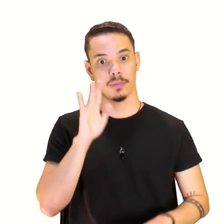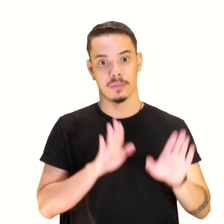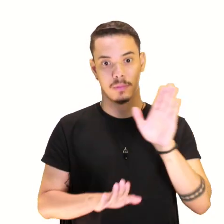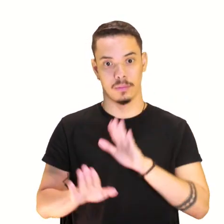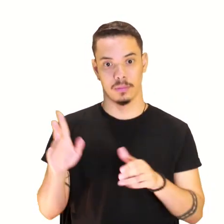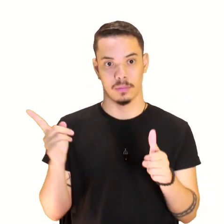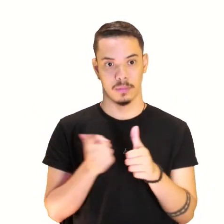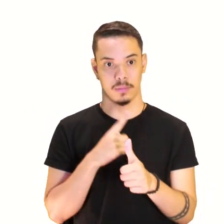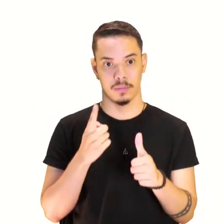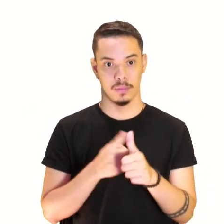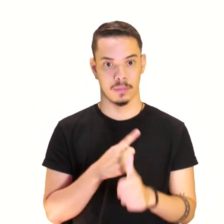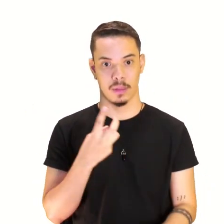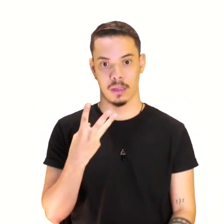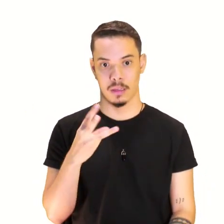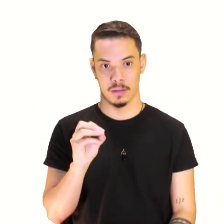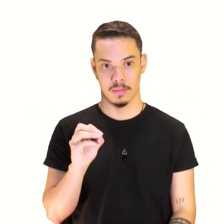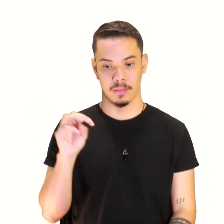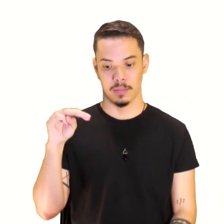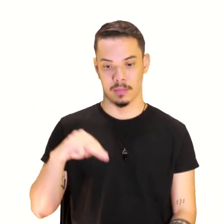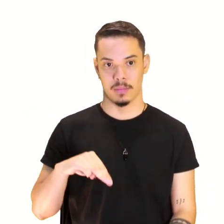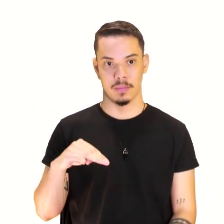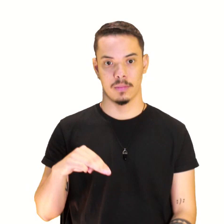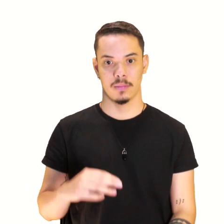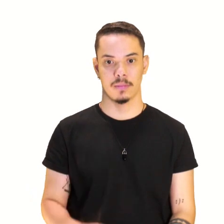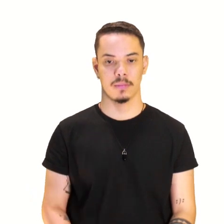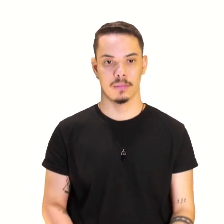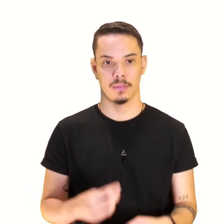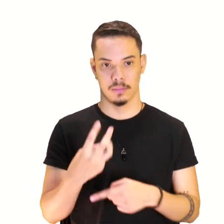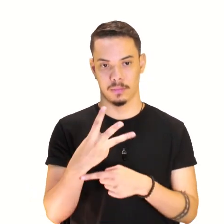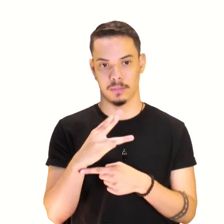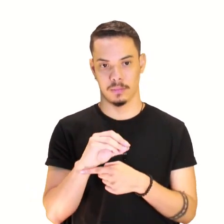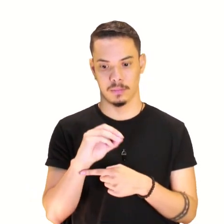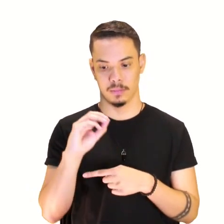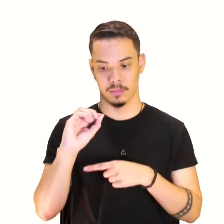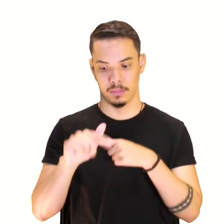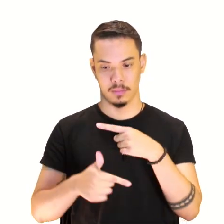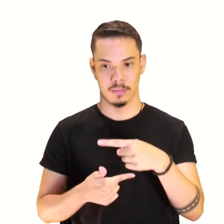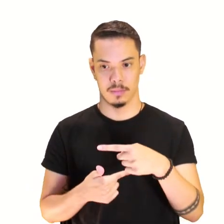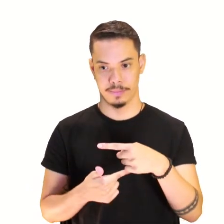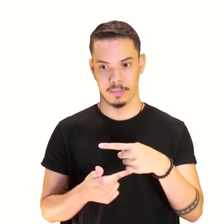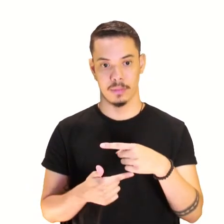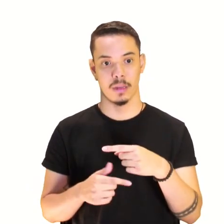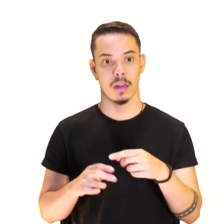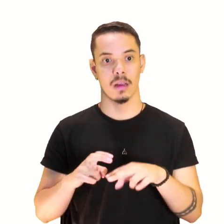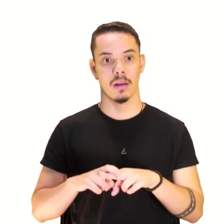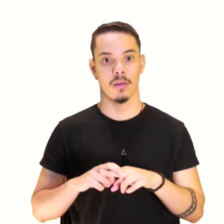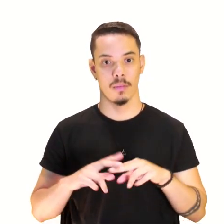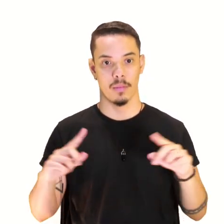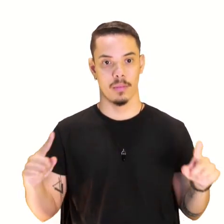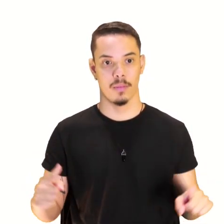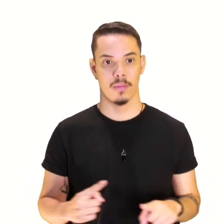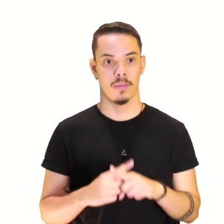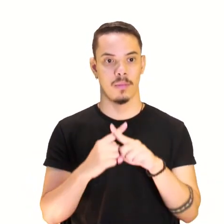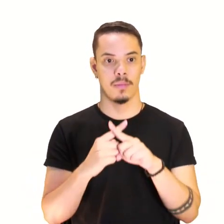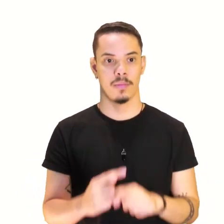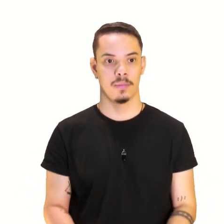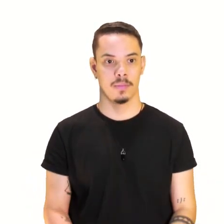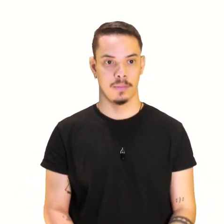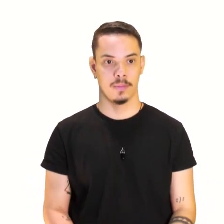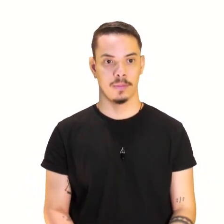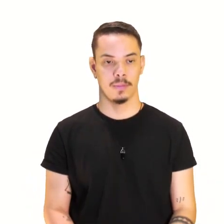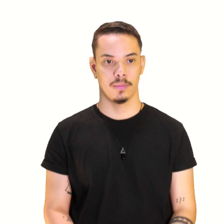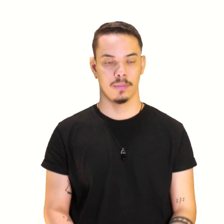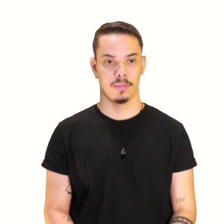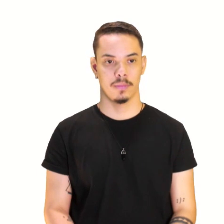primeiro o 30 aqui, tá? 30 por 2, beleza? Vamos multiplicar, curiosado. 2